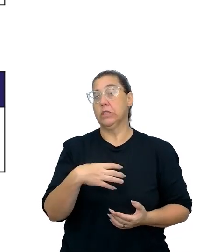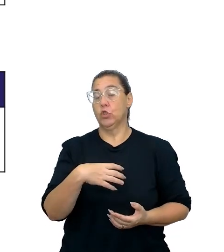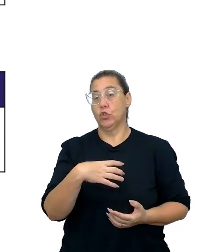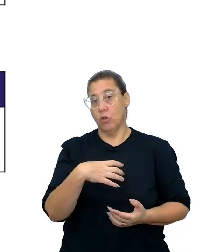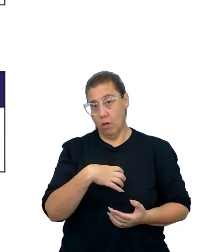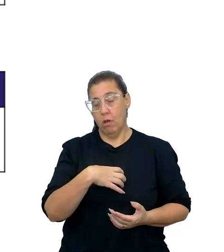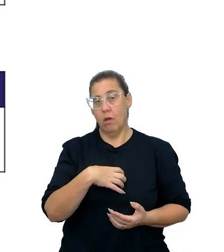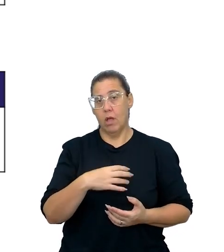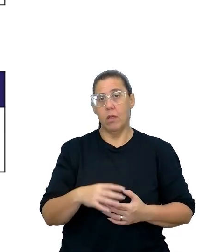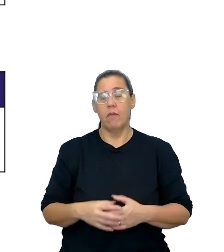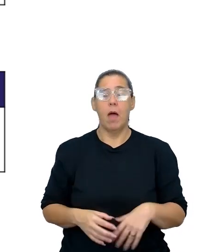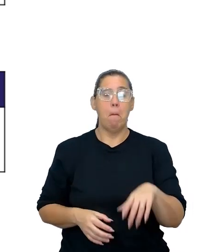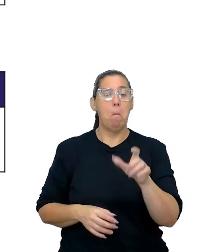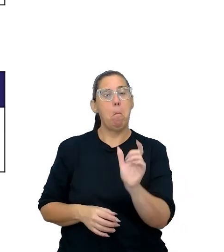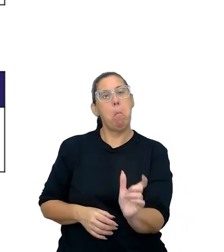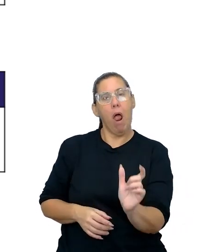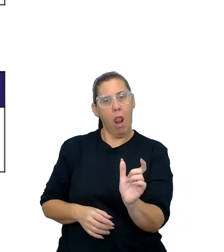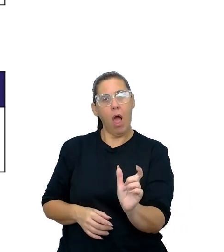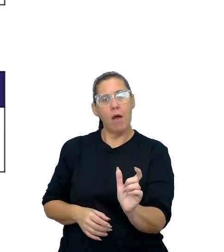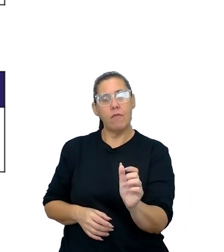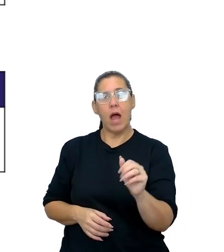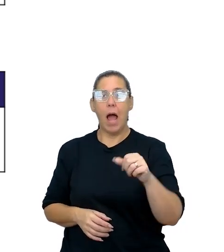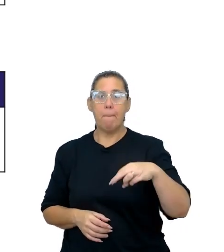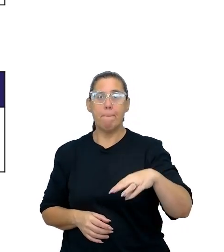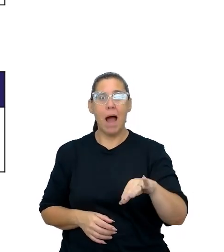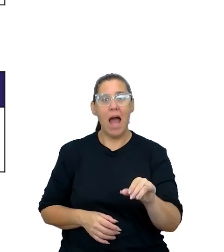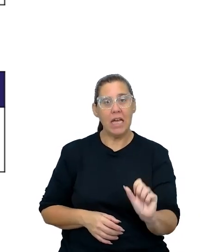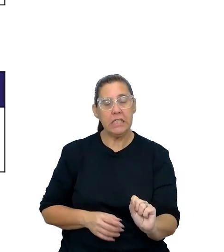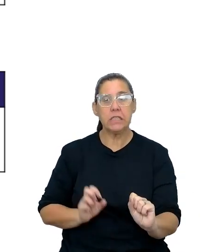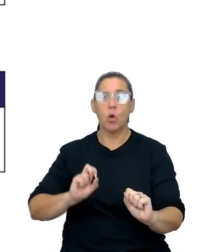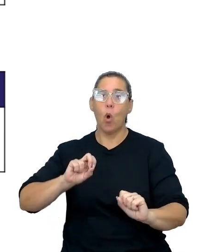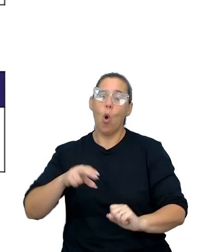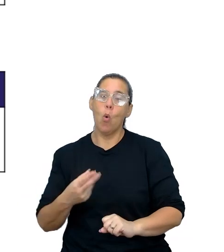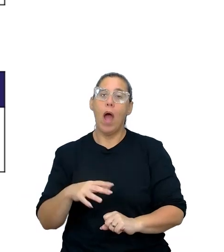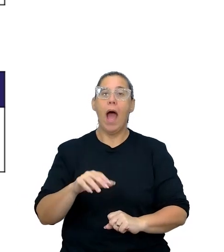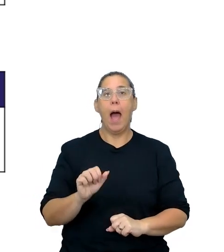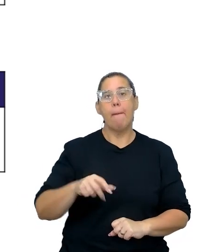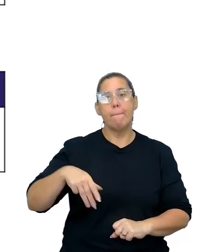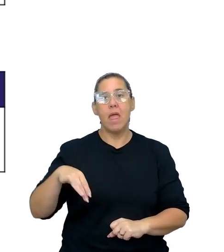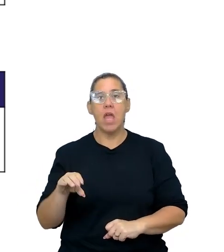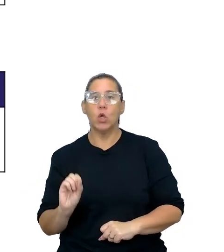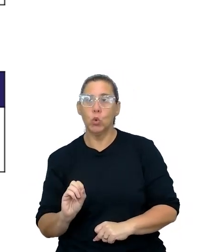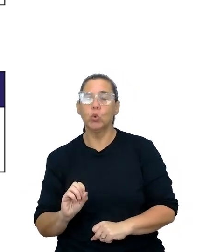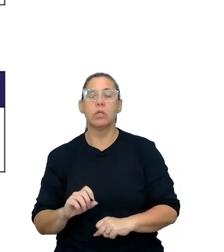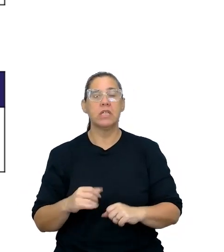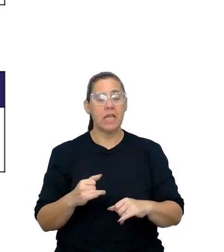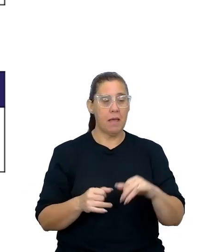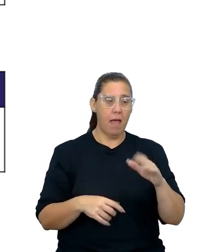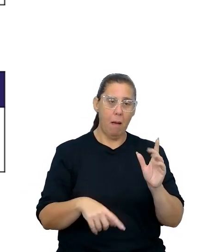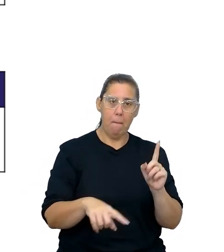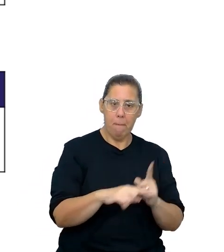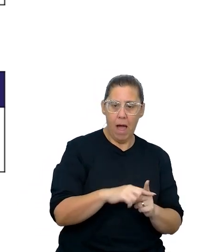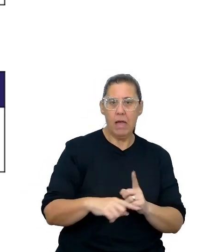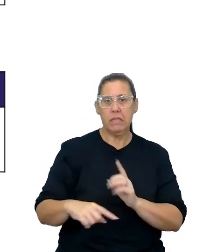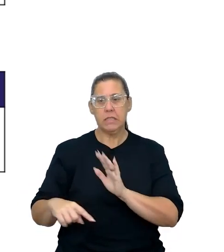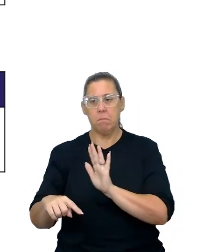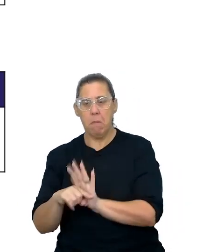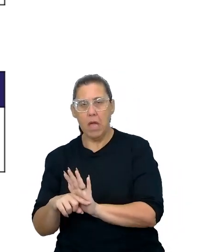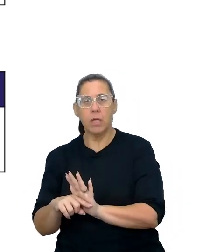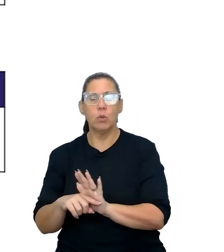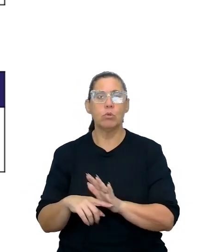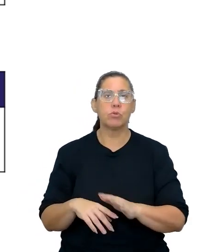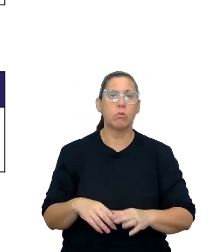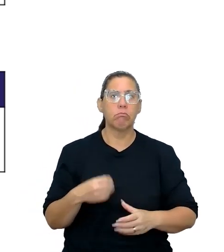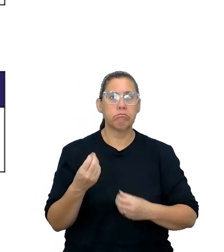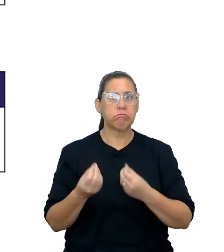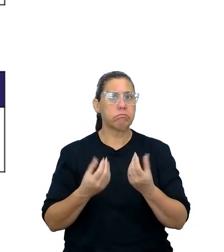né? Com a palavra, é a mais ou é a menos, se é de mais, então vou fazer uma operação de adição, se é de menos, vou